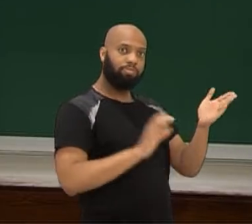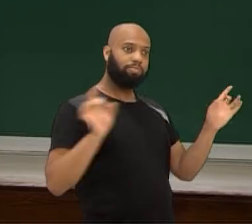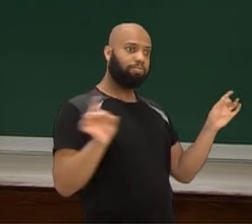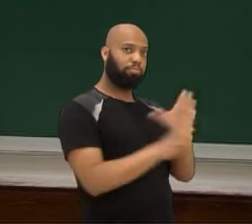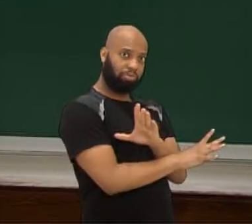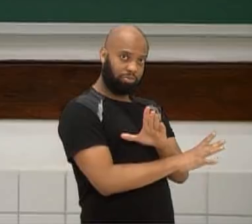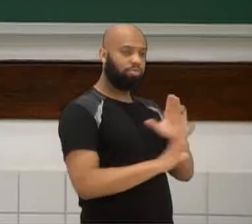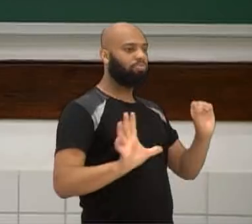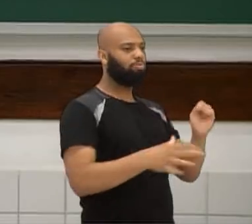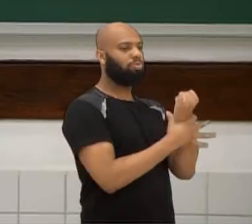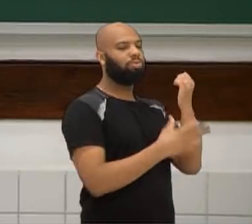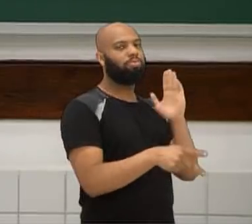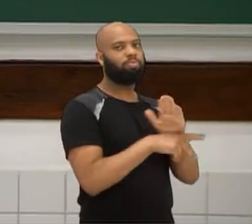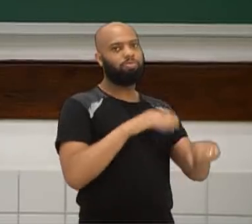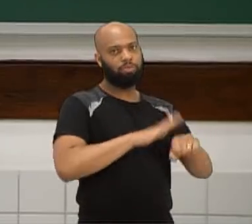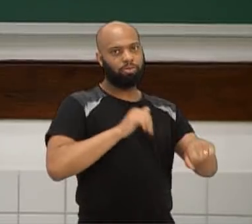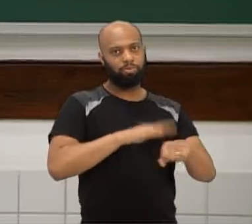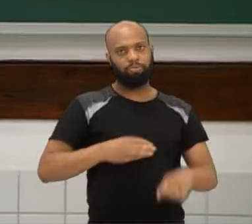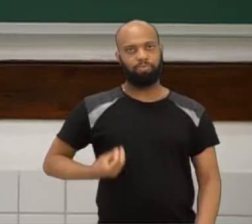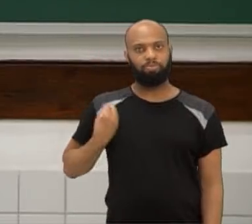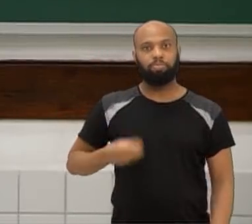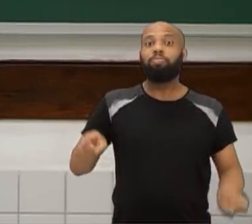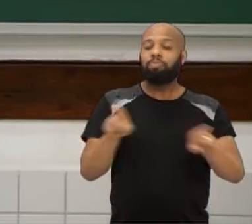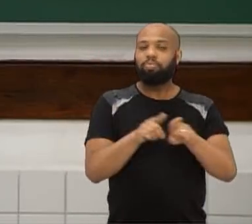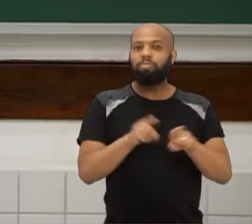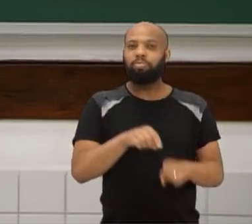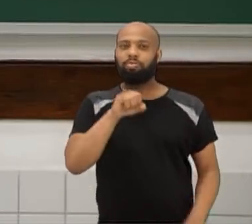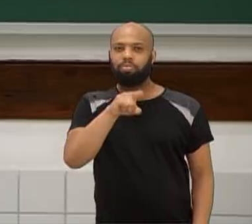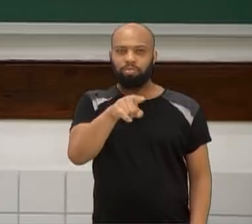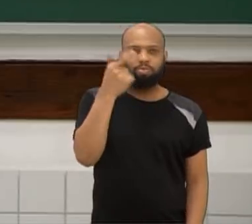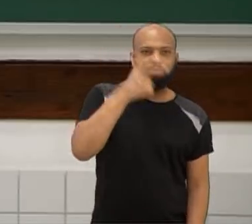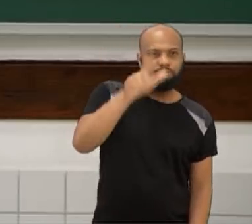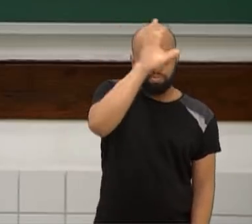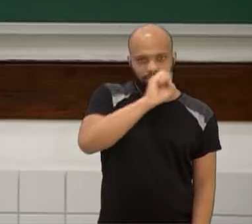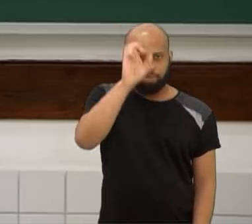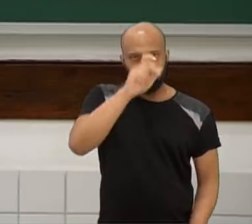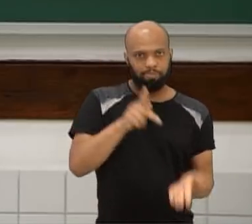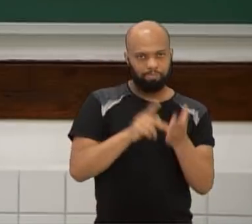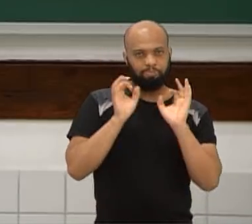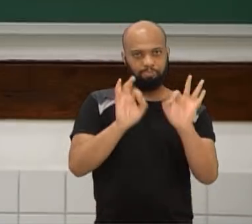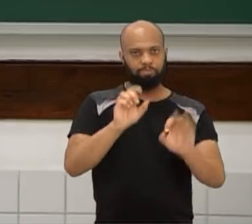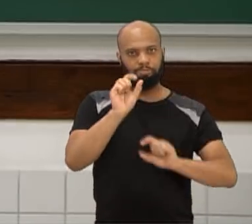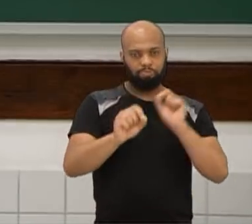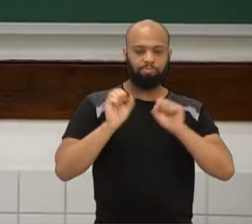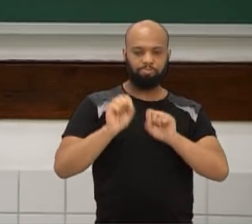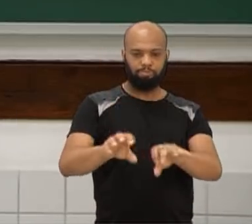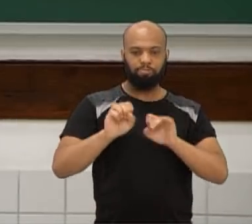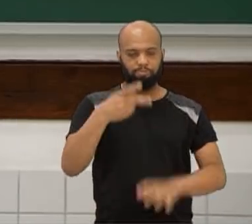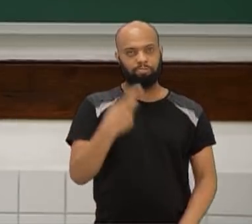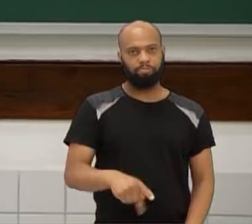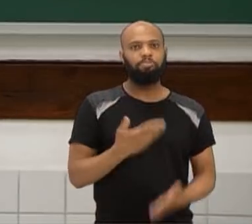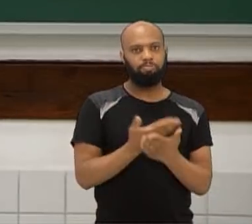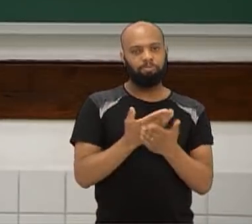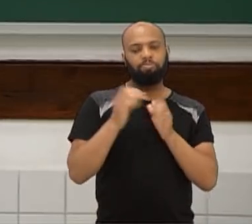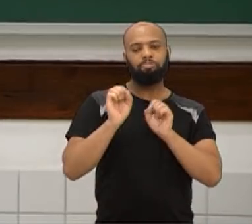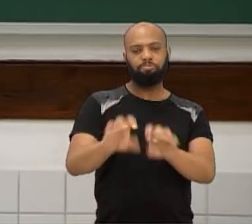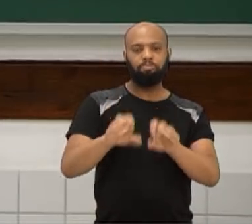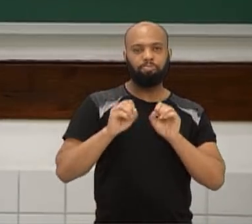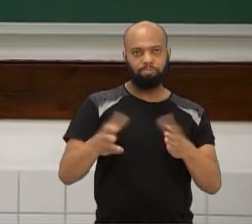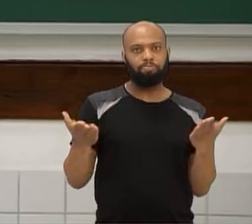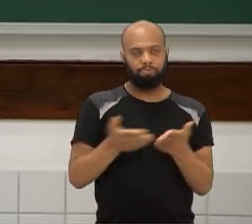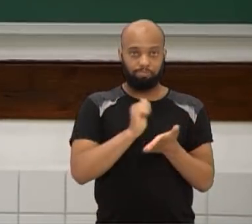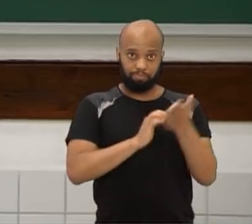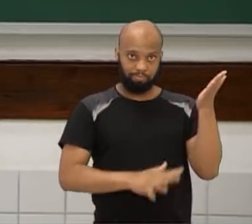sua presença e ver ali se você realmente está compreendendo aquilo que está sendo transmitido pelas aulas por meio